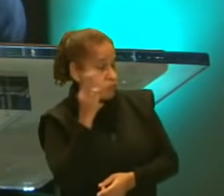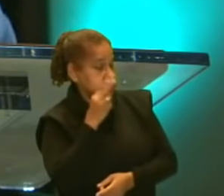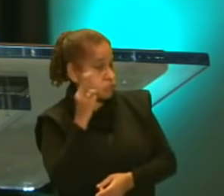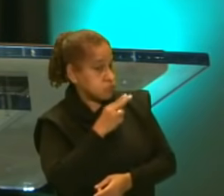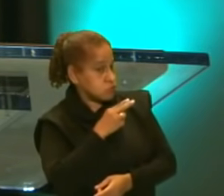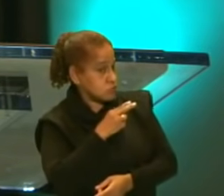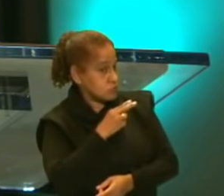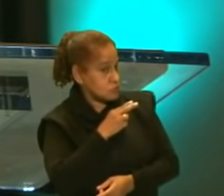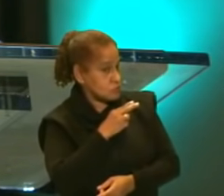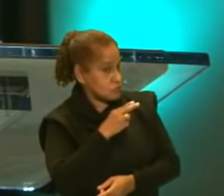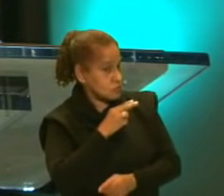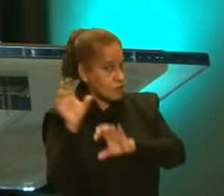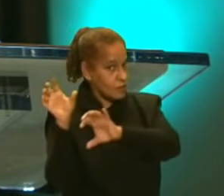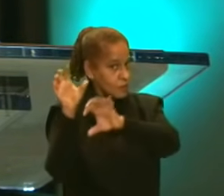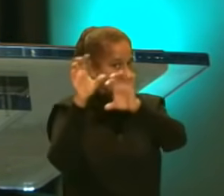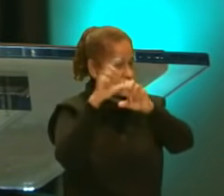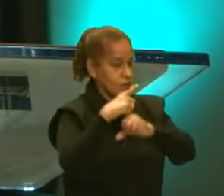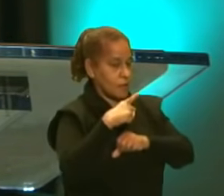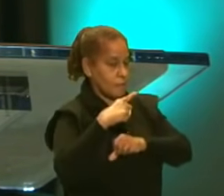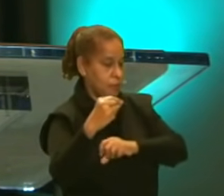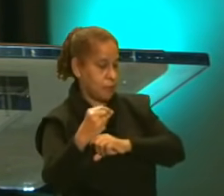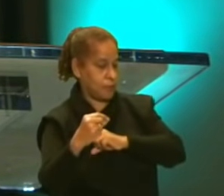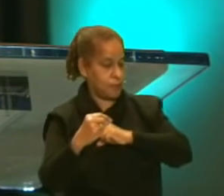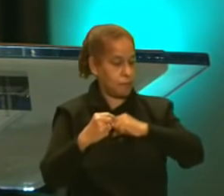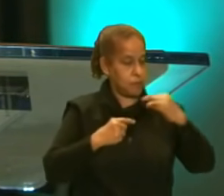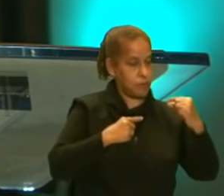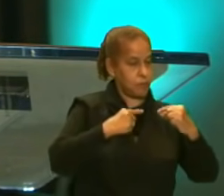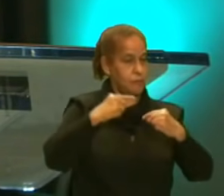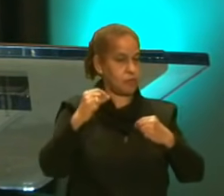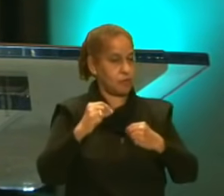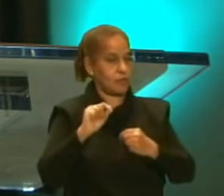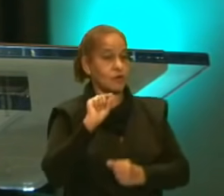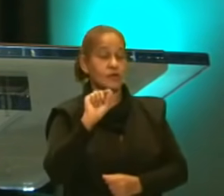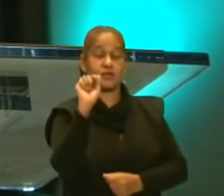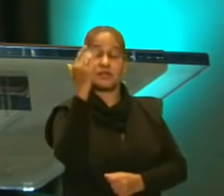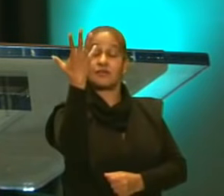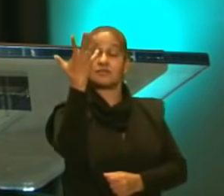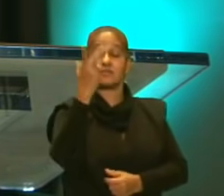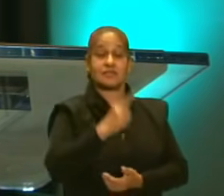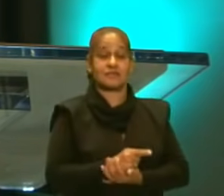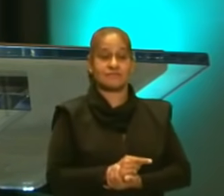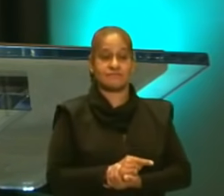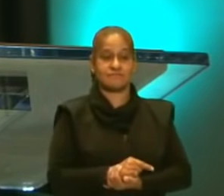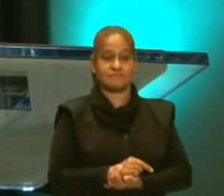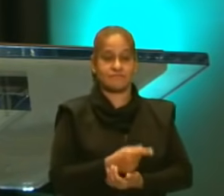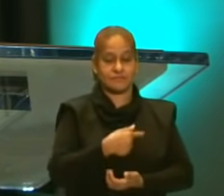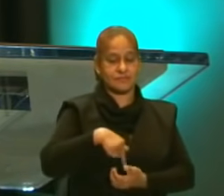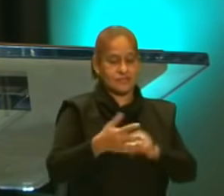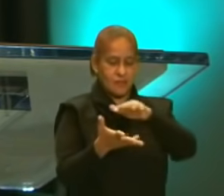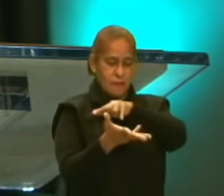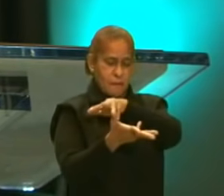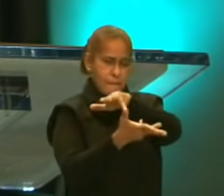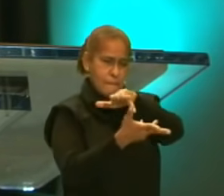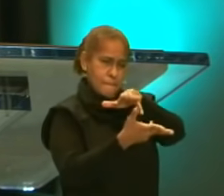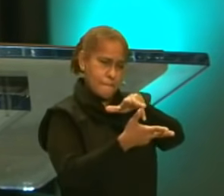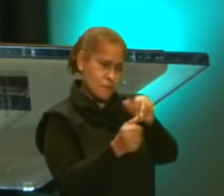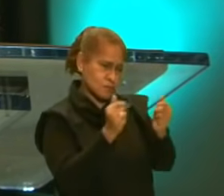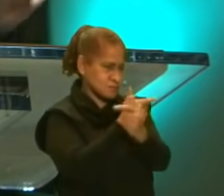ser retirada. E o que vai acontecer é que a gente vai viver num mundo sem